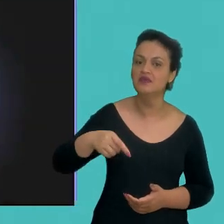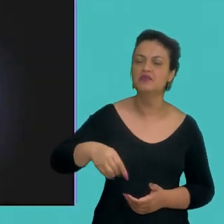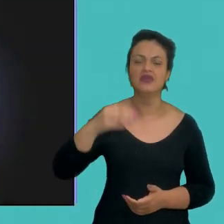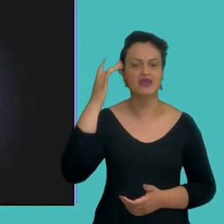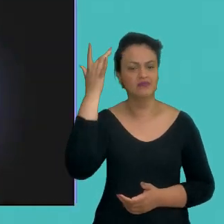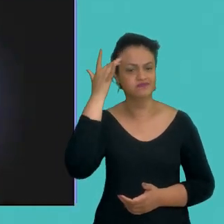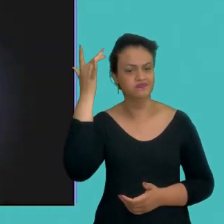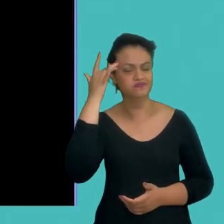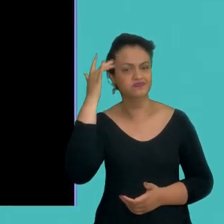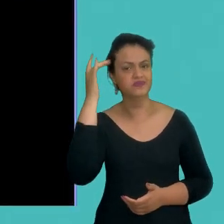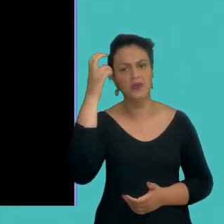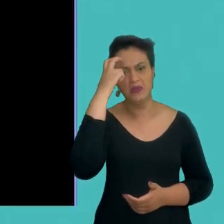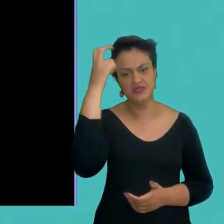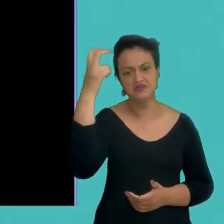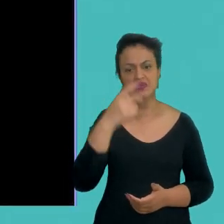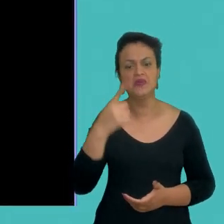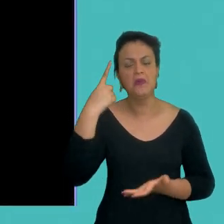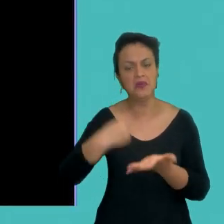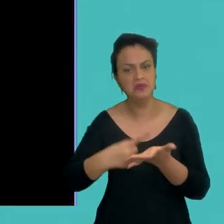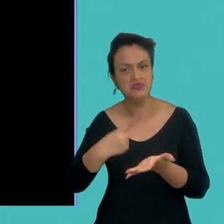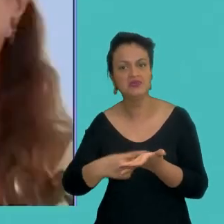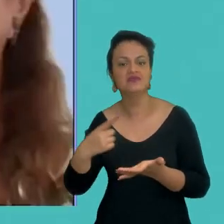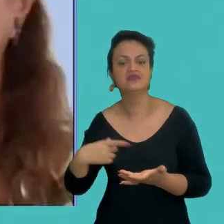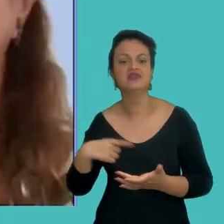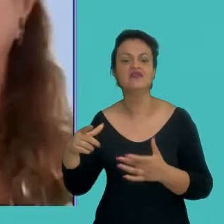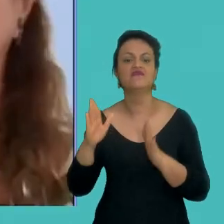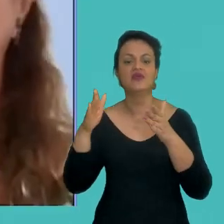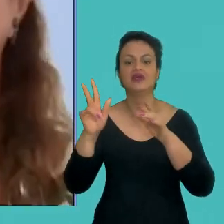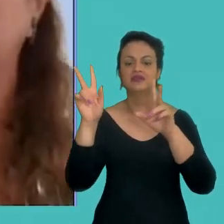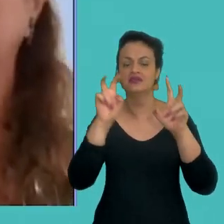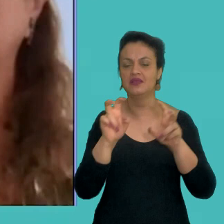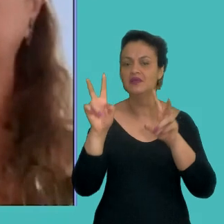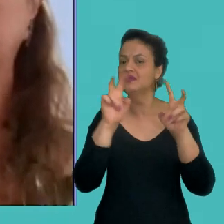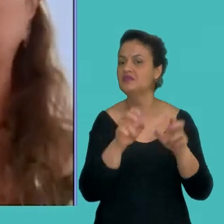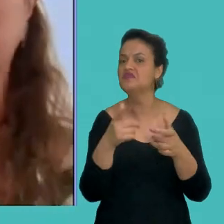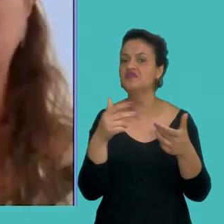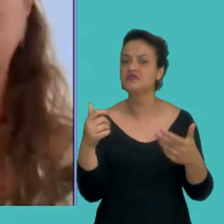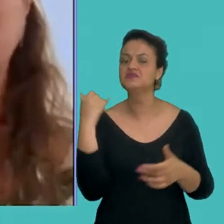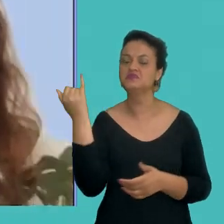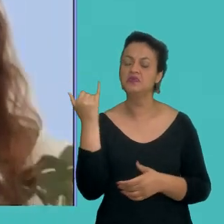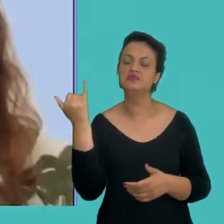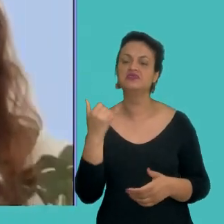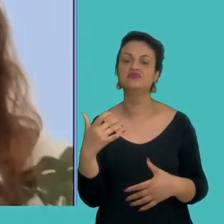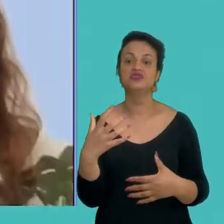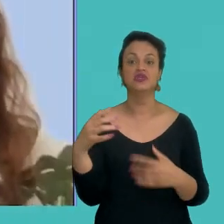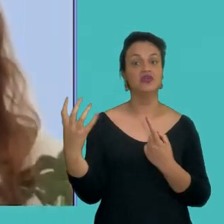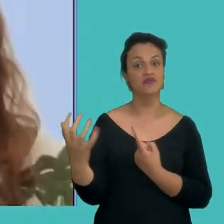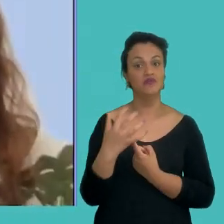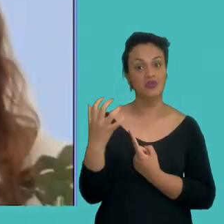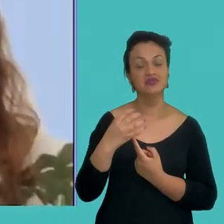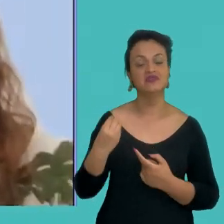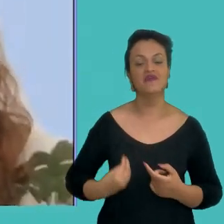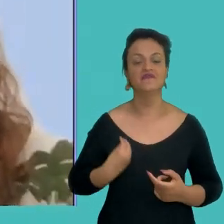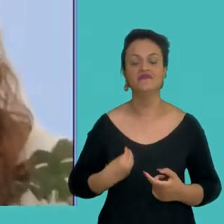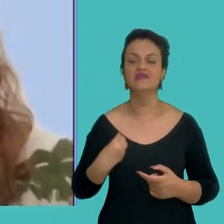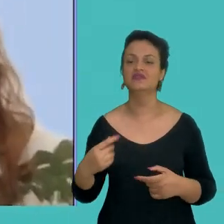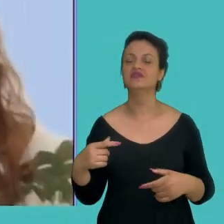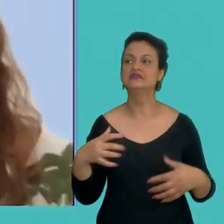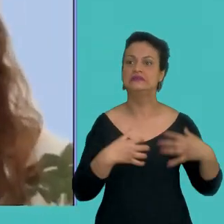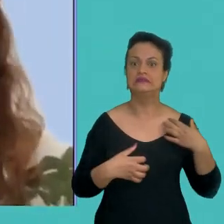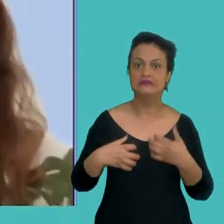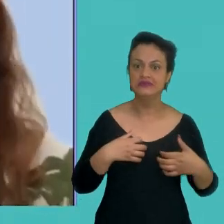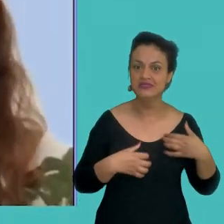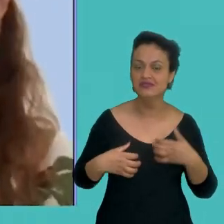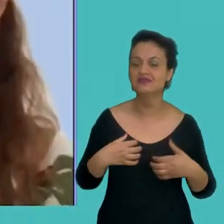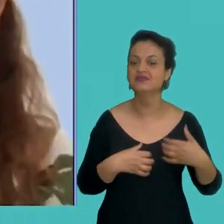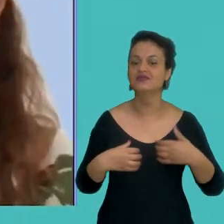não só pelo seu autoconhecimento e comprometimento com as questões que mais nos afetam e mais